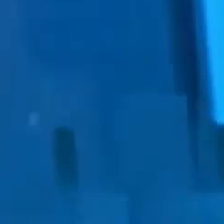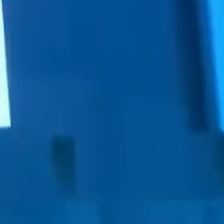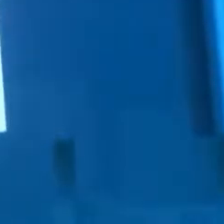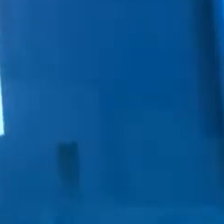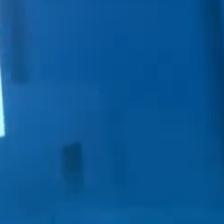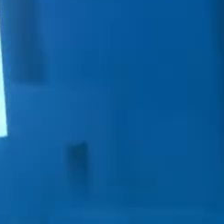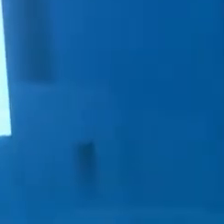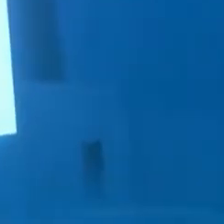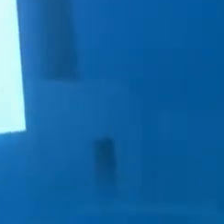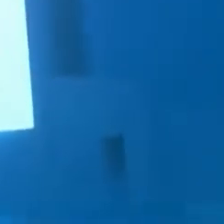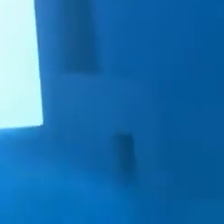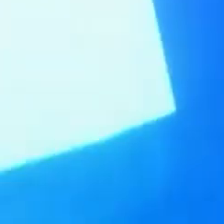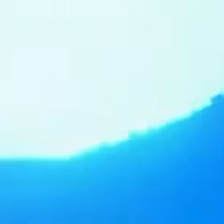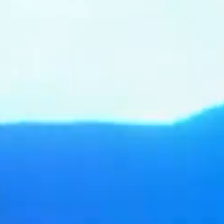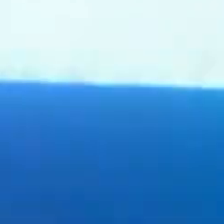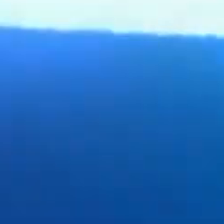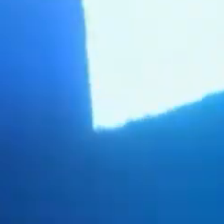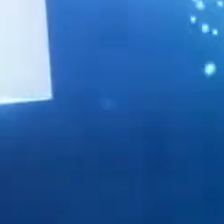E aí